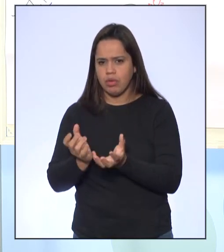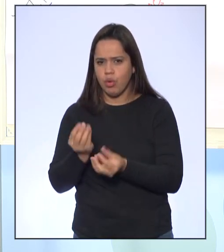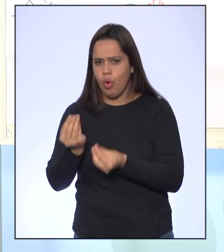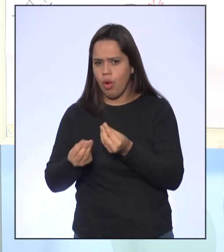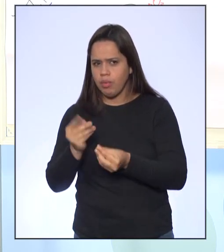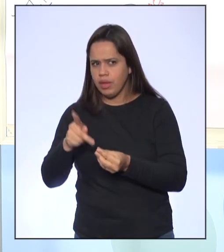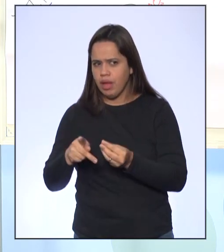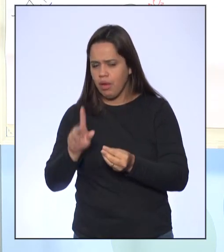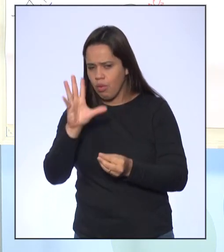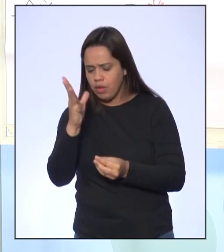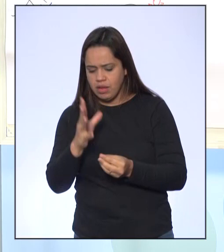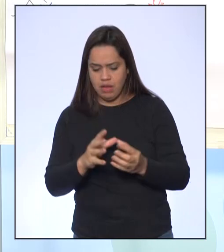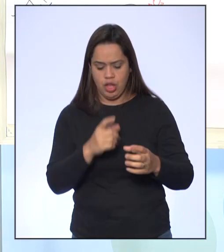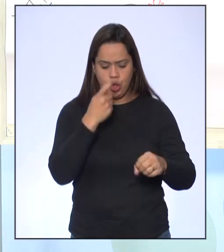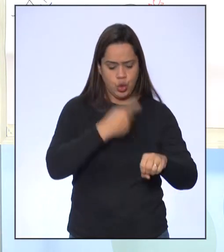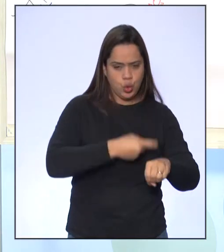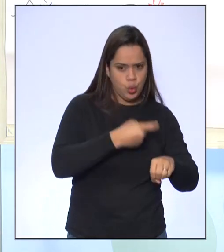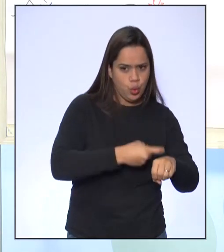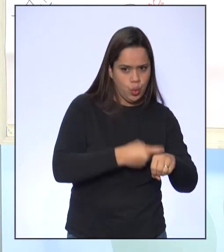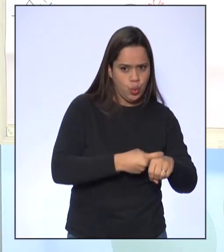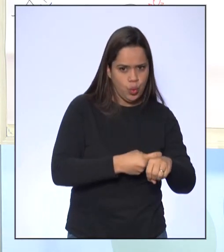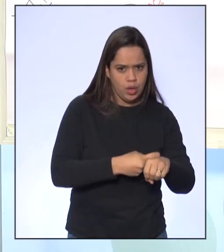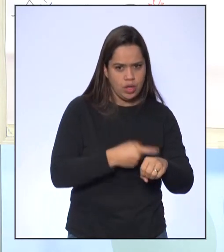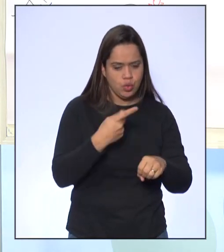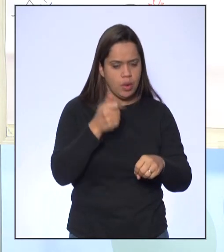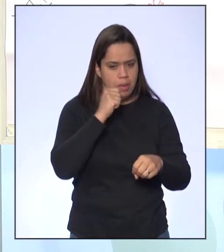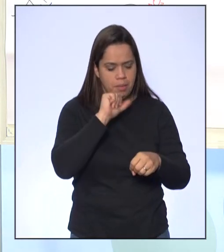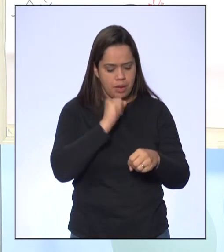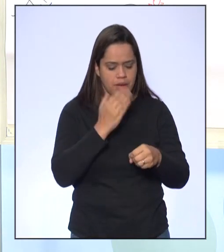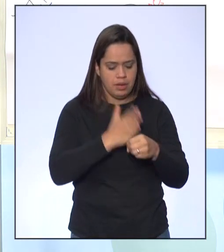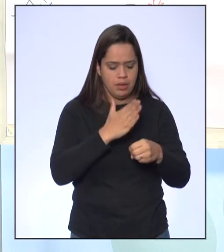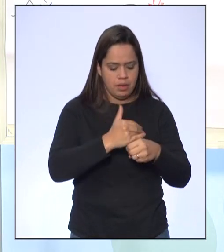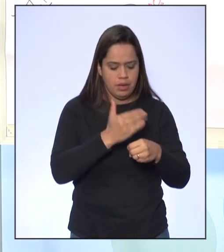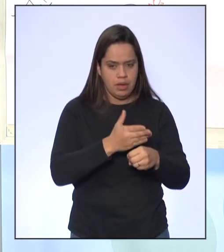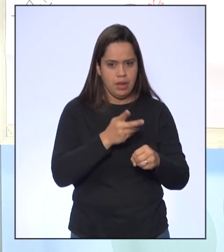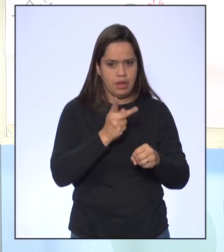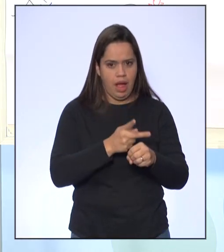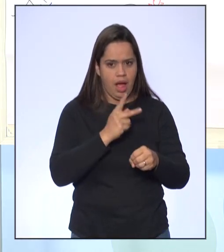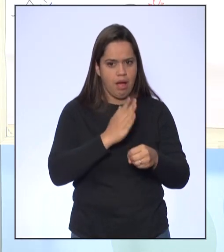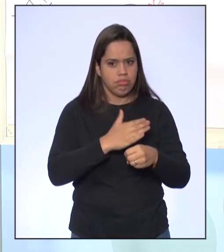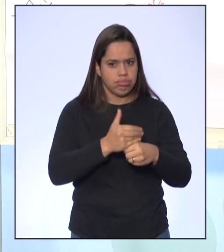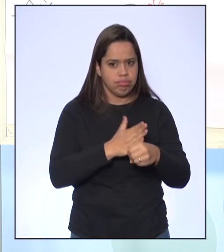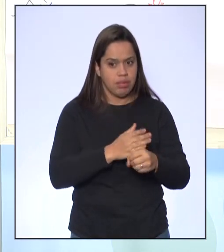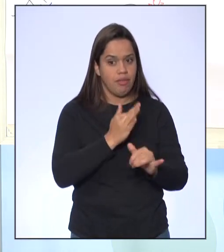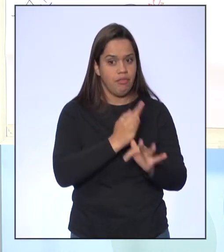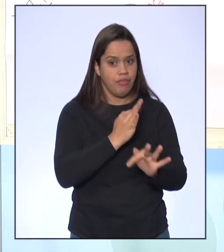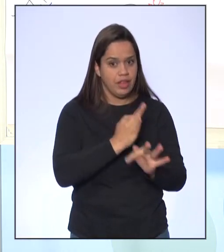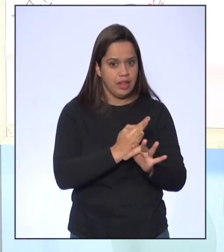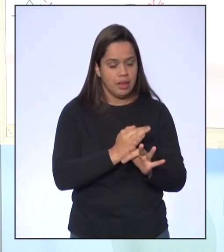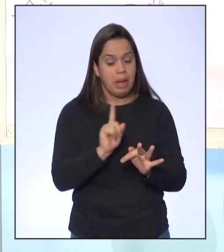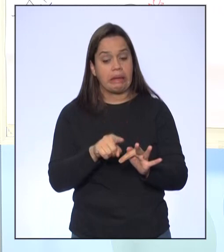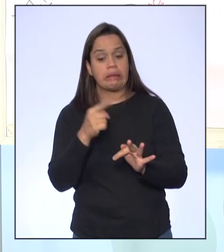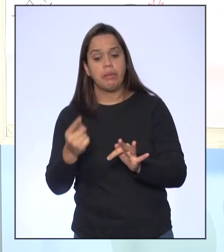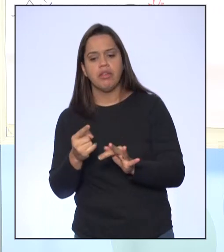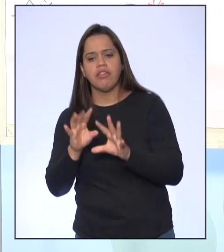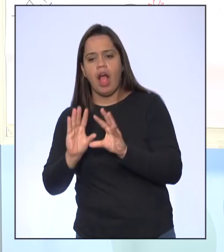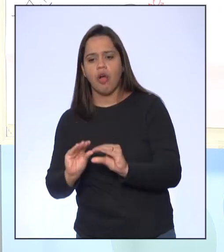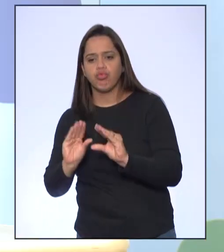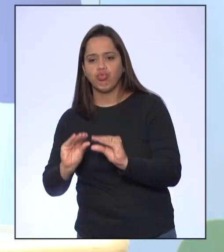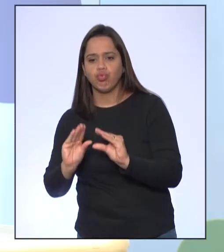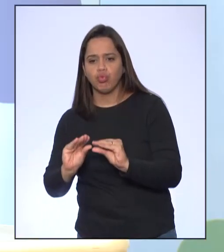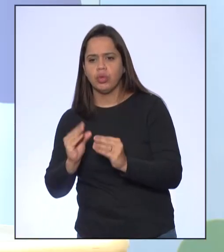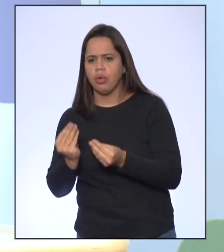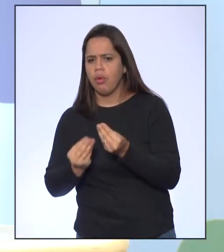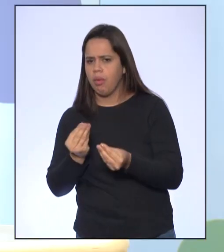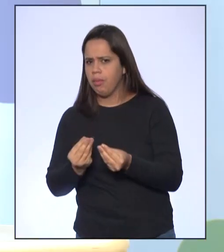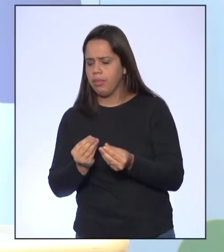físico-química? Enquanto sua mãe está picando a batata, física, né? Mas, enfim, já dei algumas dicas, hein? O Samuel está falando